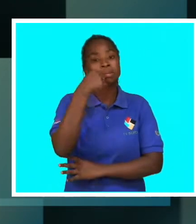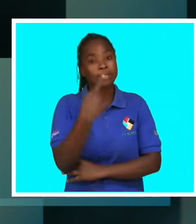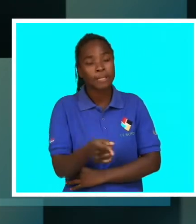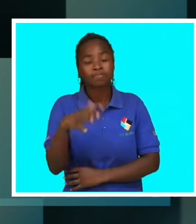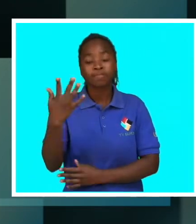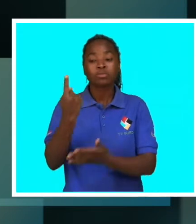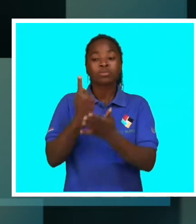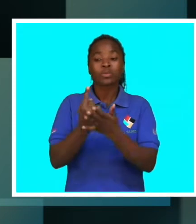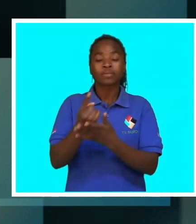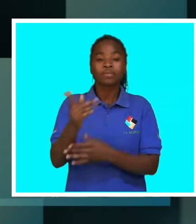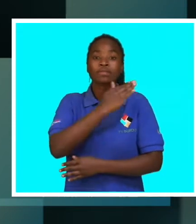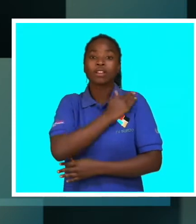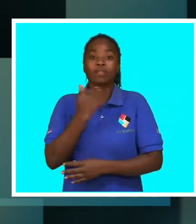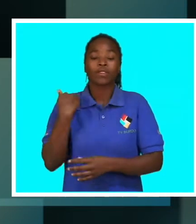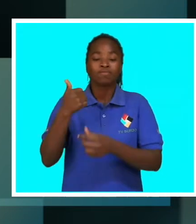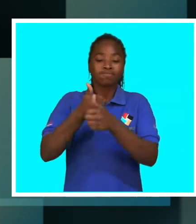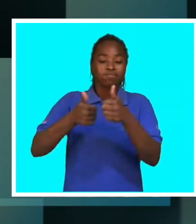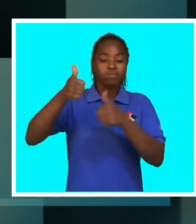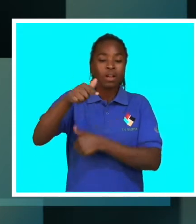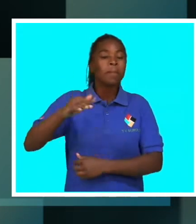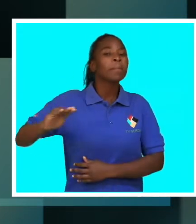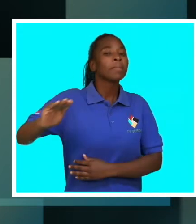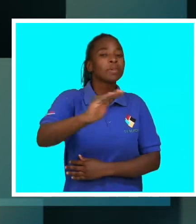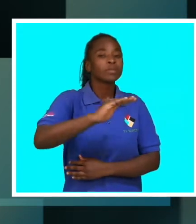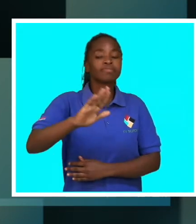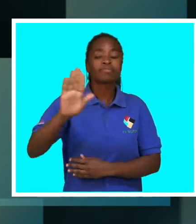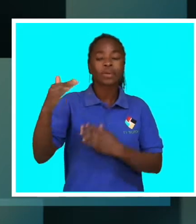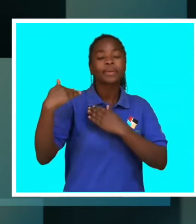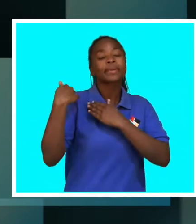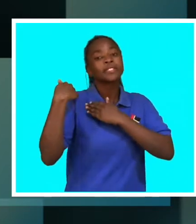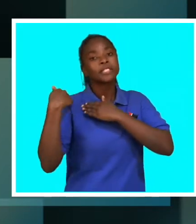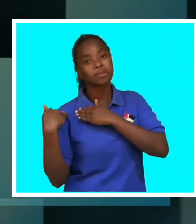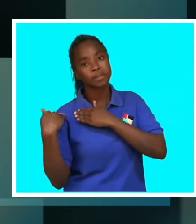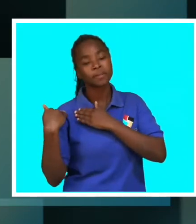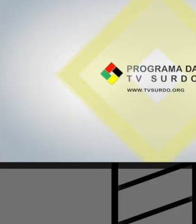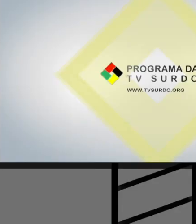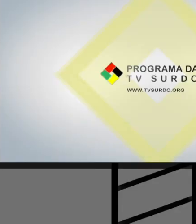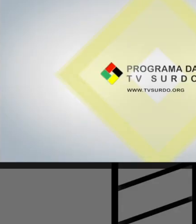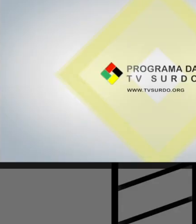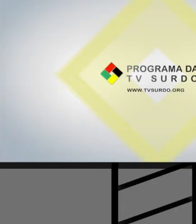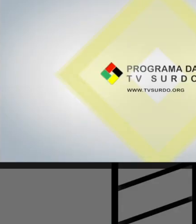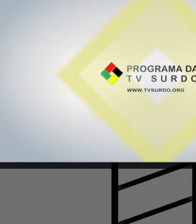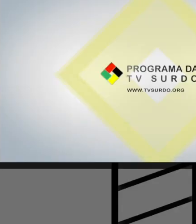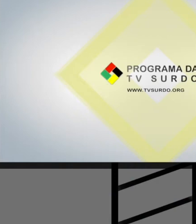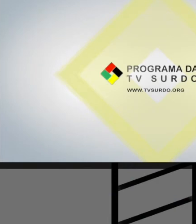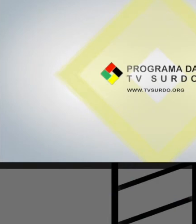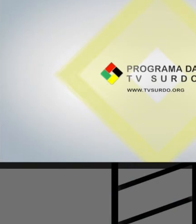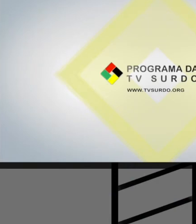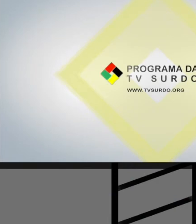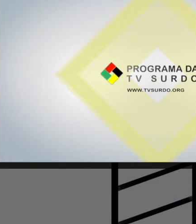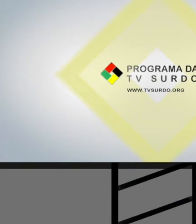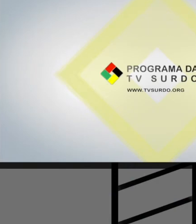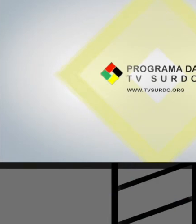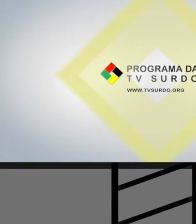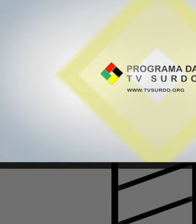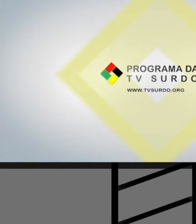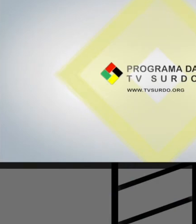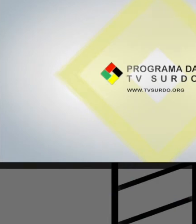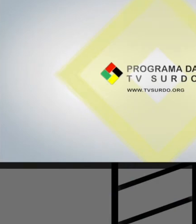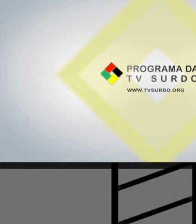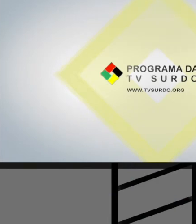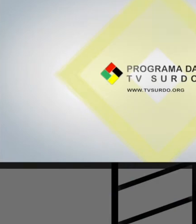em última instância, ser encaminhado às entidades competentes. Quem reconhecer esta menor pode, por